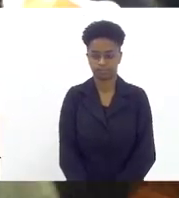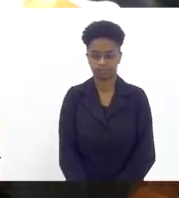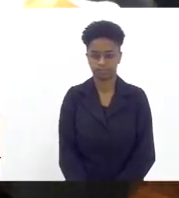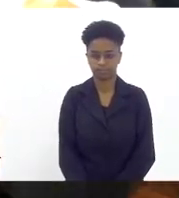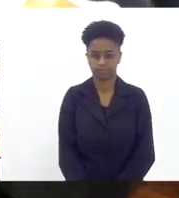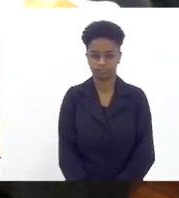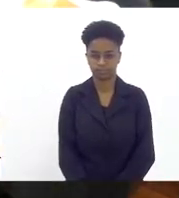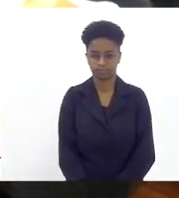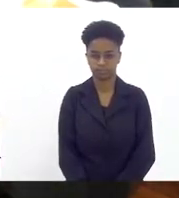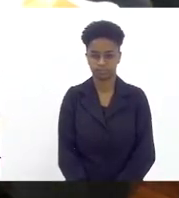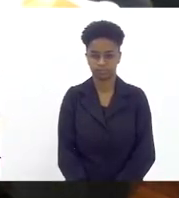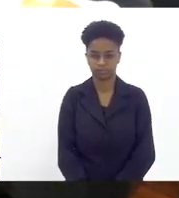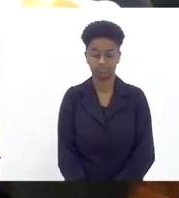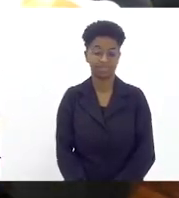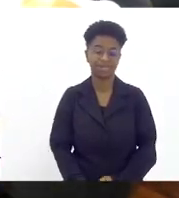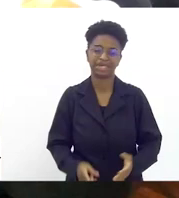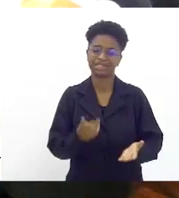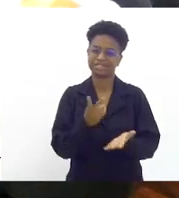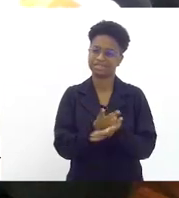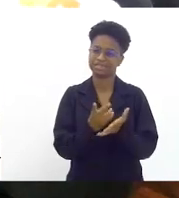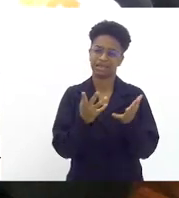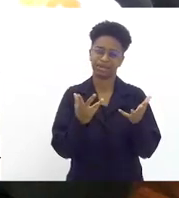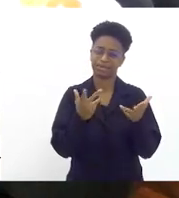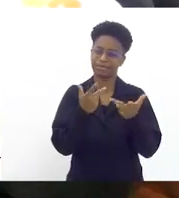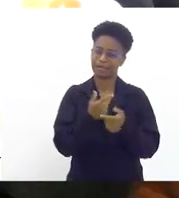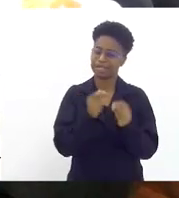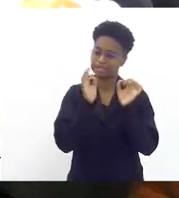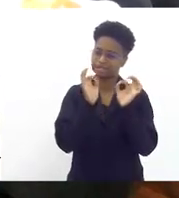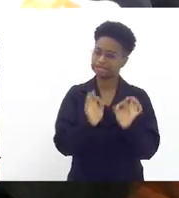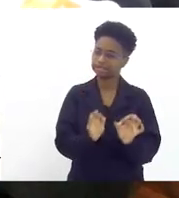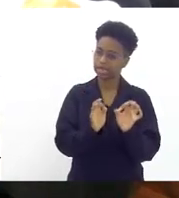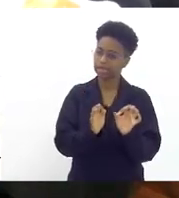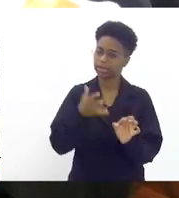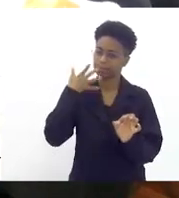Wesley também, sempre certeira, sempre pontual.